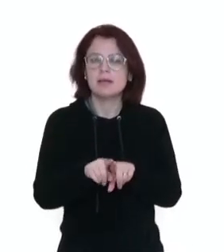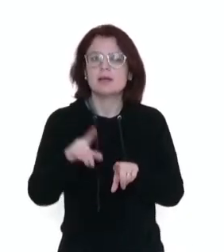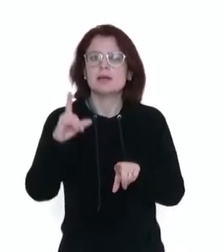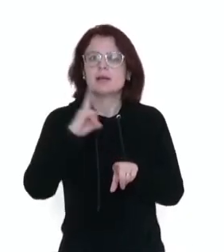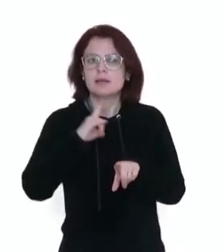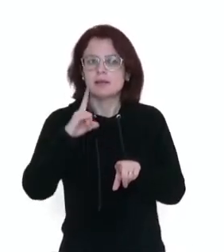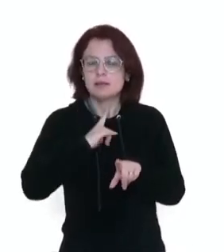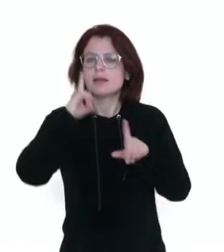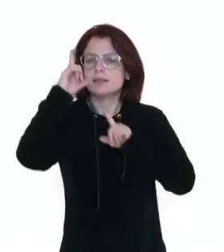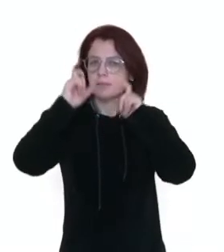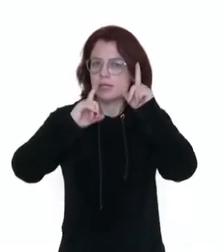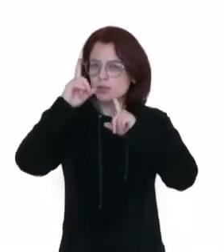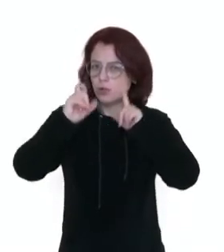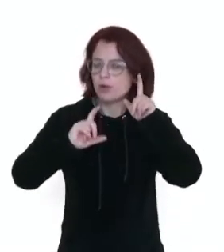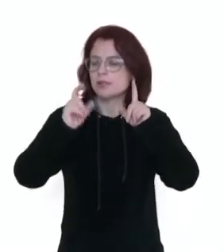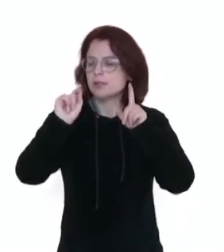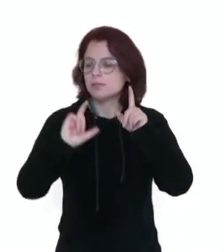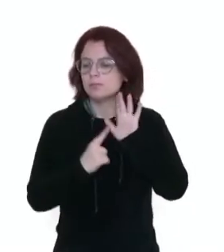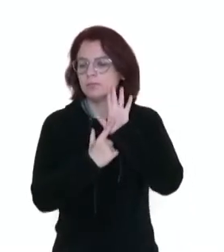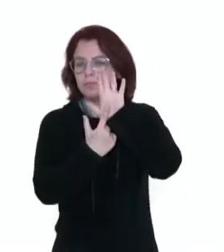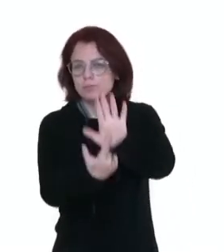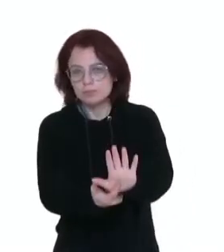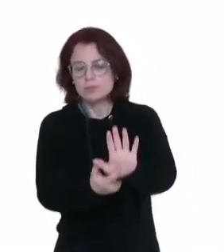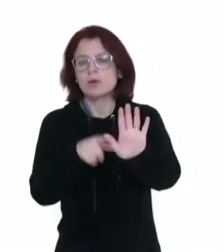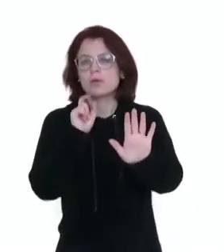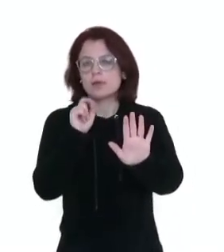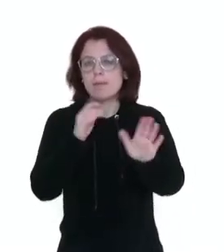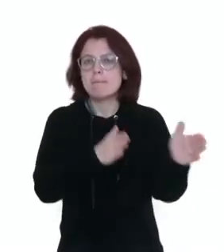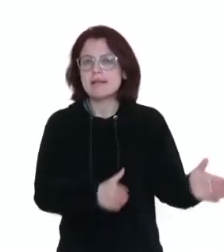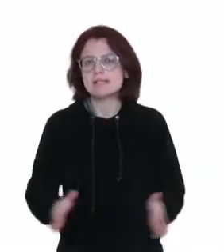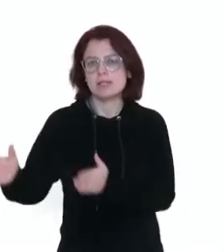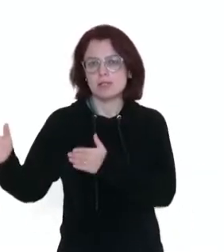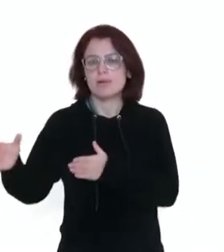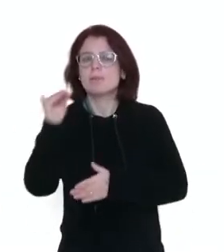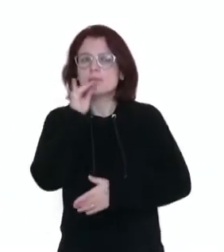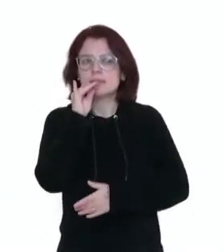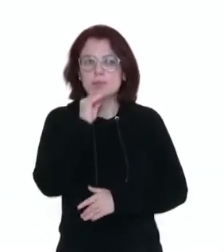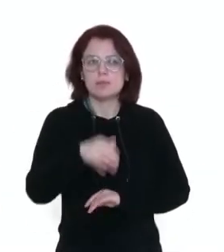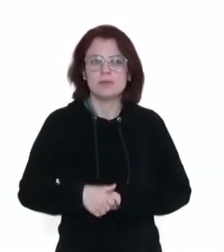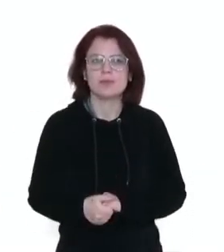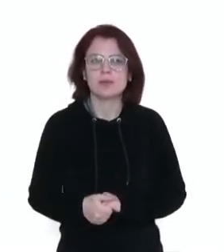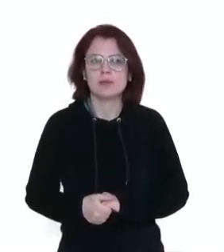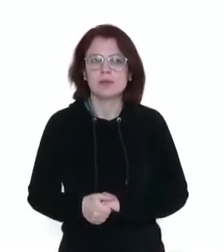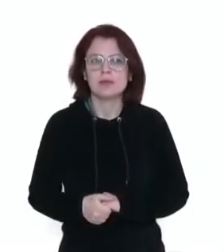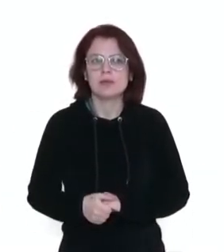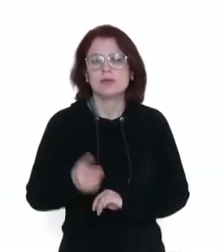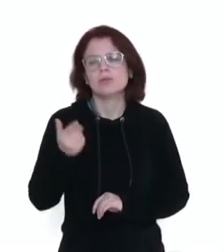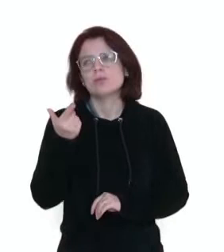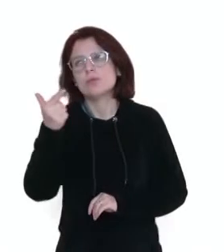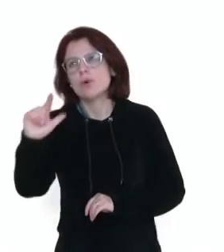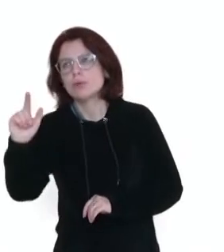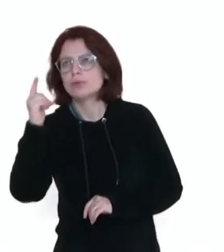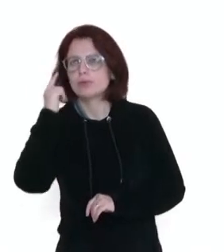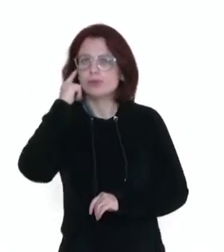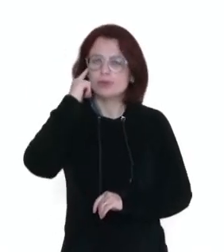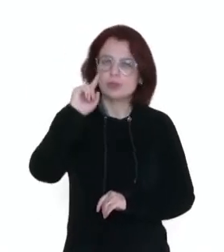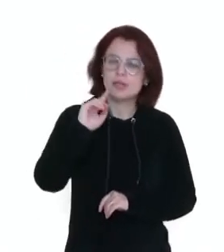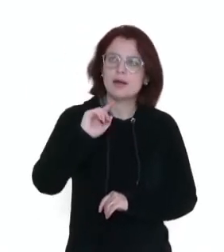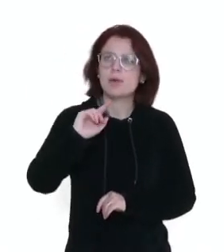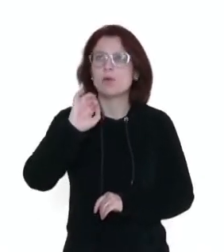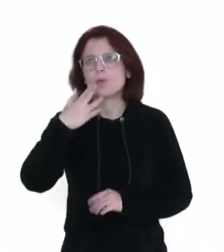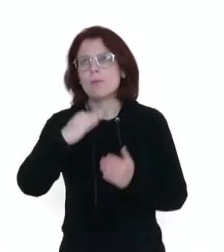por expressões que indiquem sua passagem, como, por exemplo, no outro dia, mais